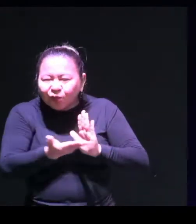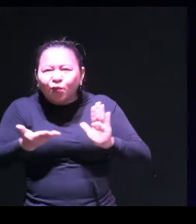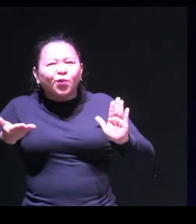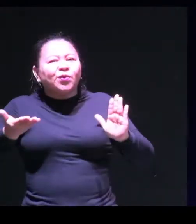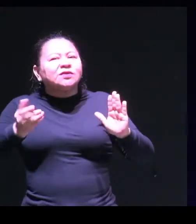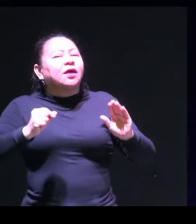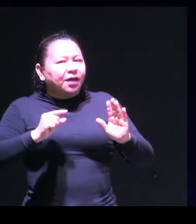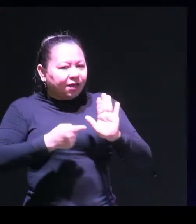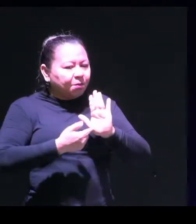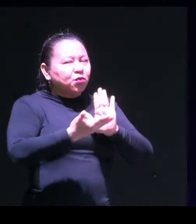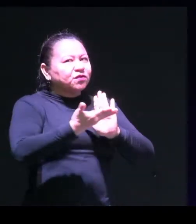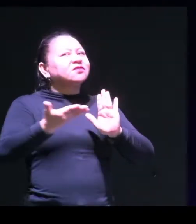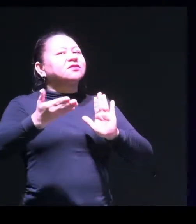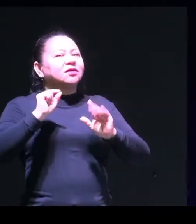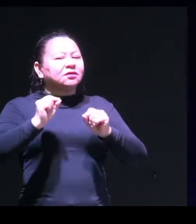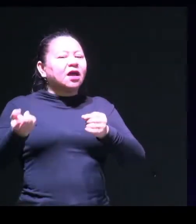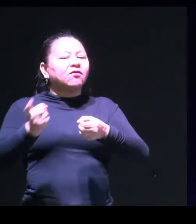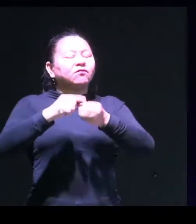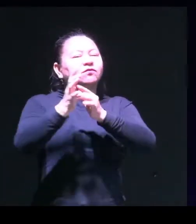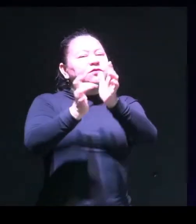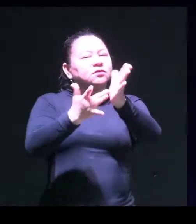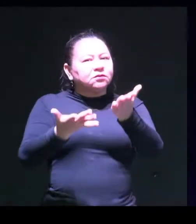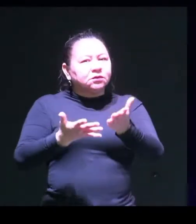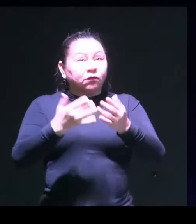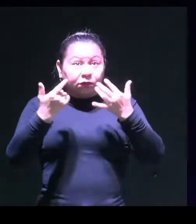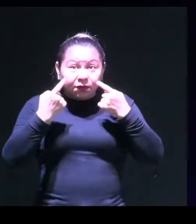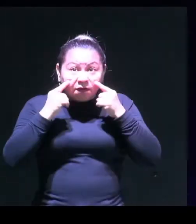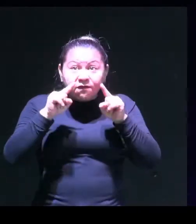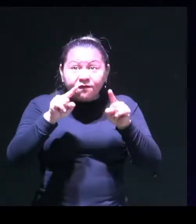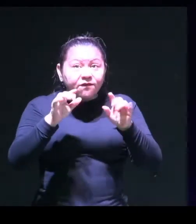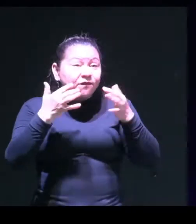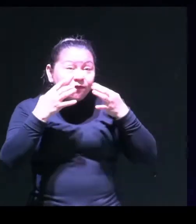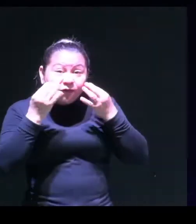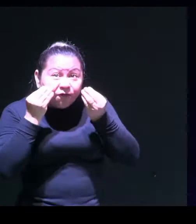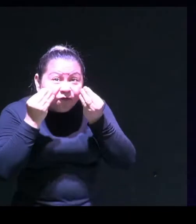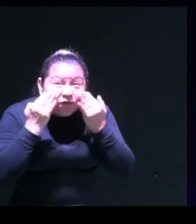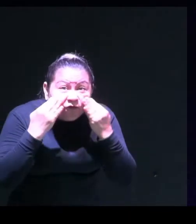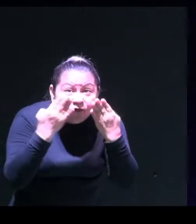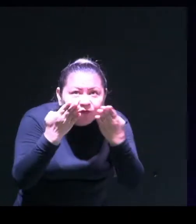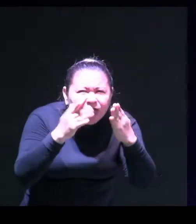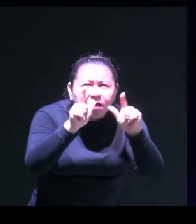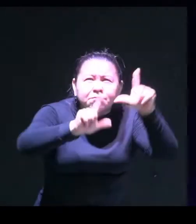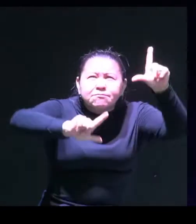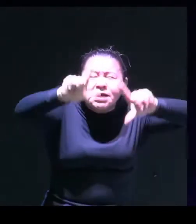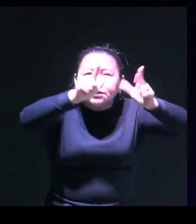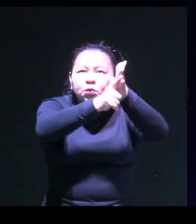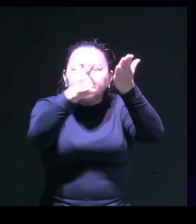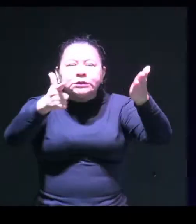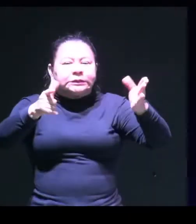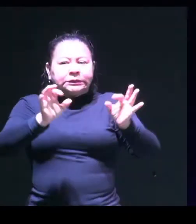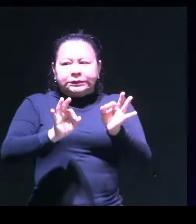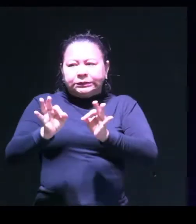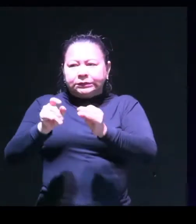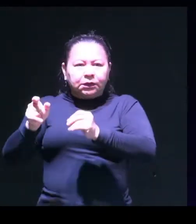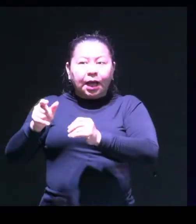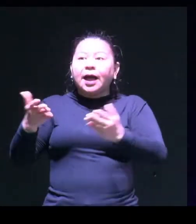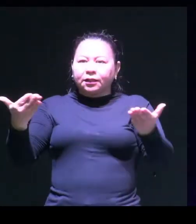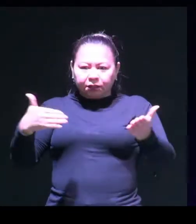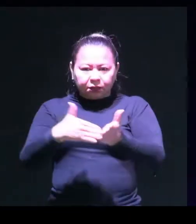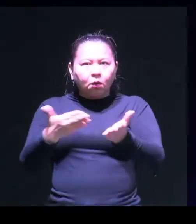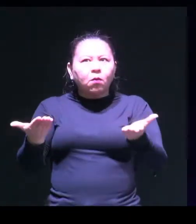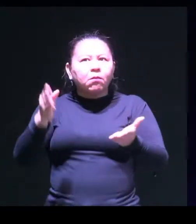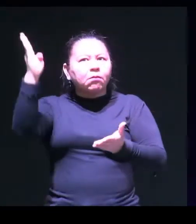guerra eram sinais também da sua vinda. Se você olhar nos noticiários hoje, você vê tanto de nações que estão se armando. Até o Brasil agora